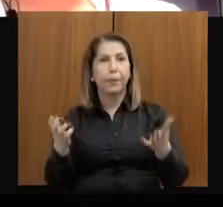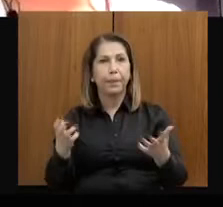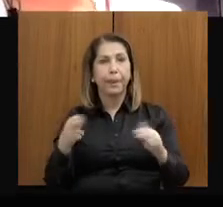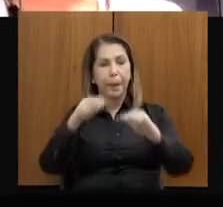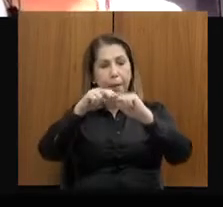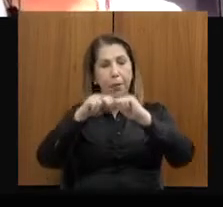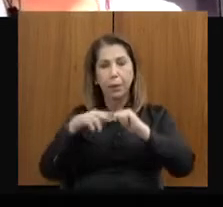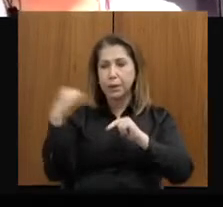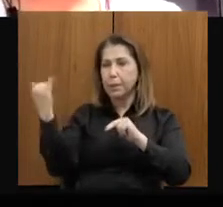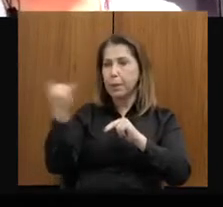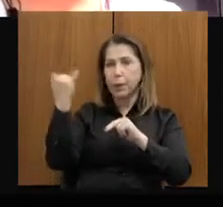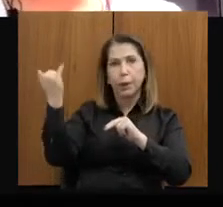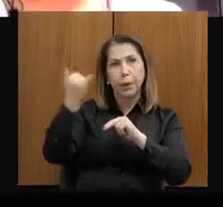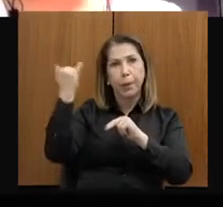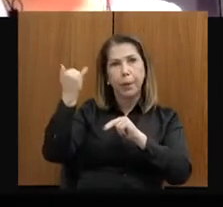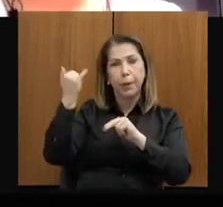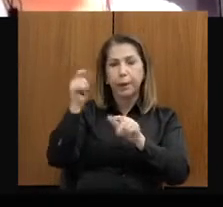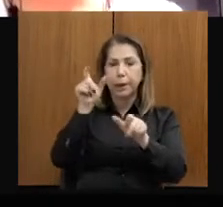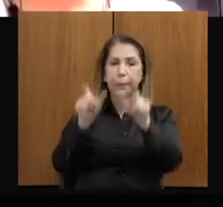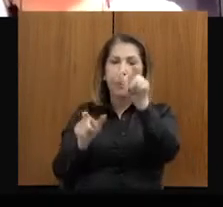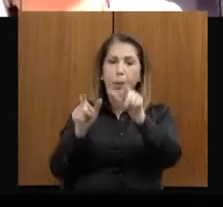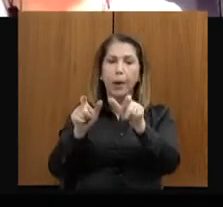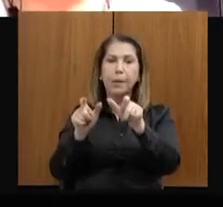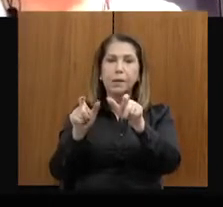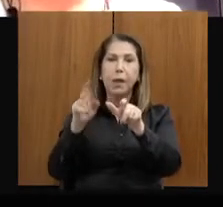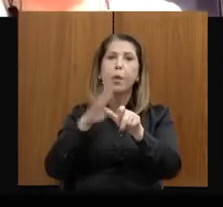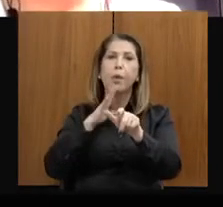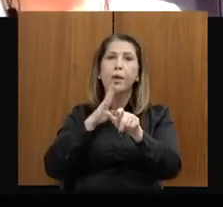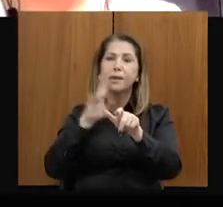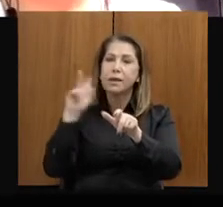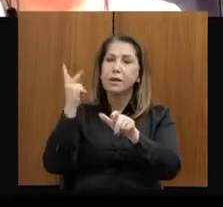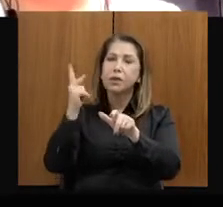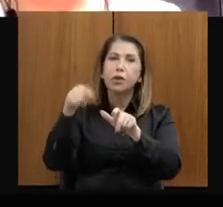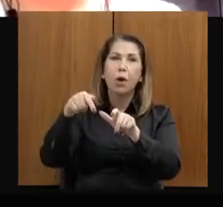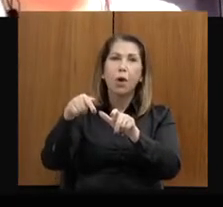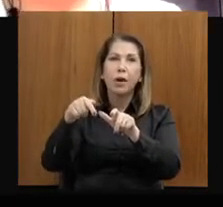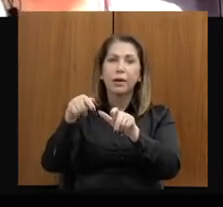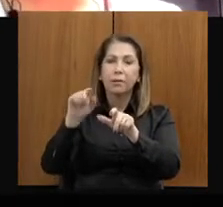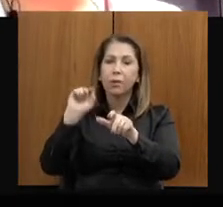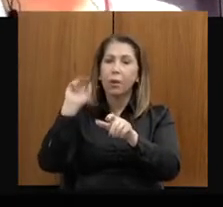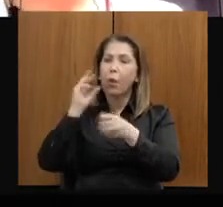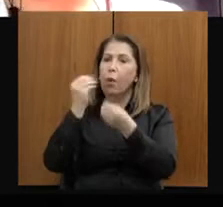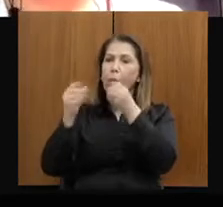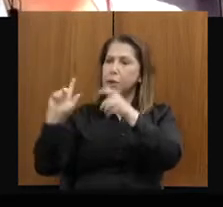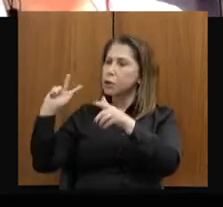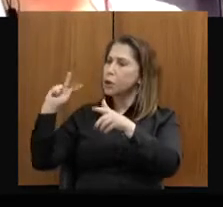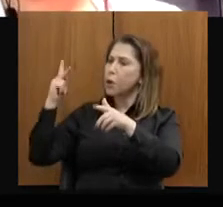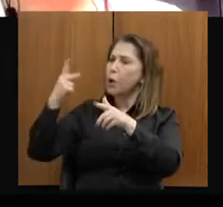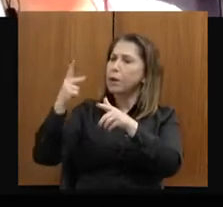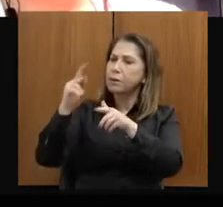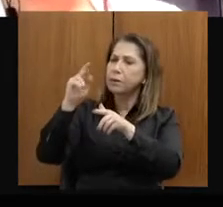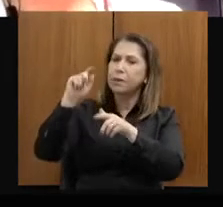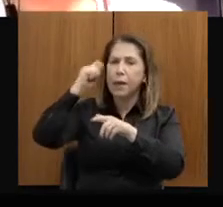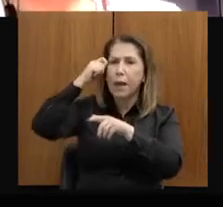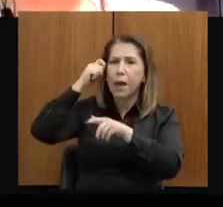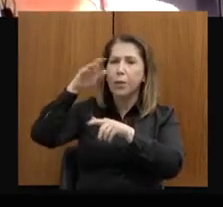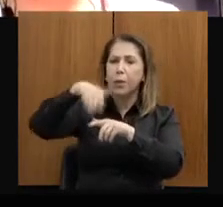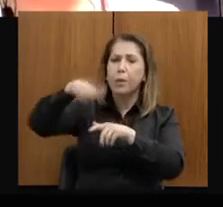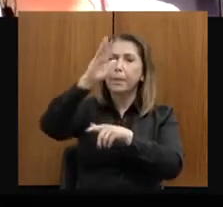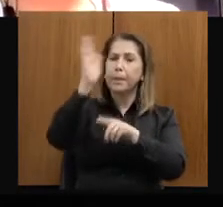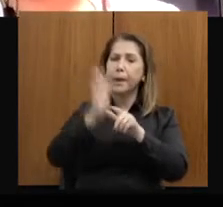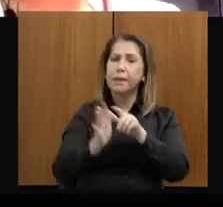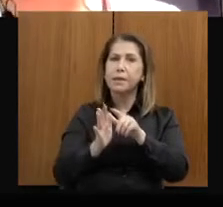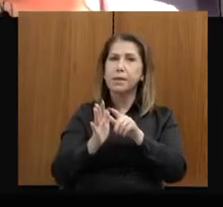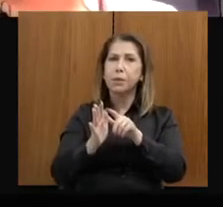histórias da população negra construindo outros projetos contra o projeto de Brasil ao longo